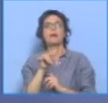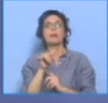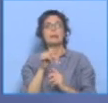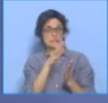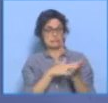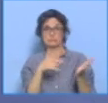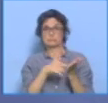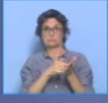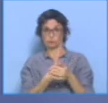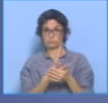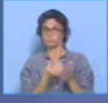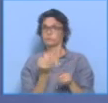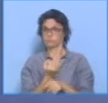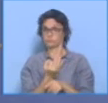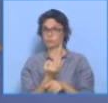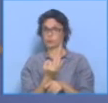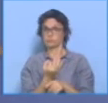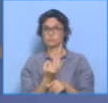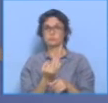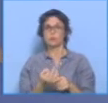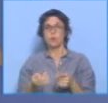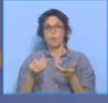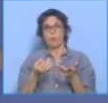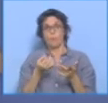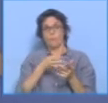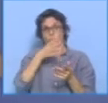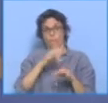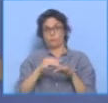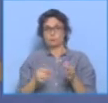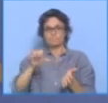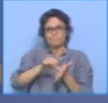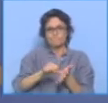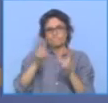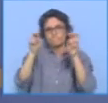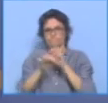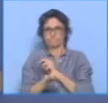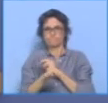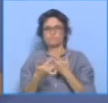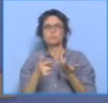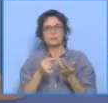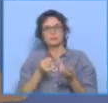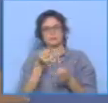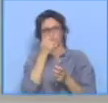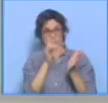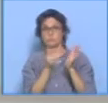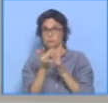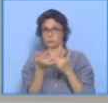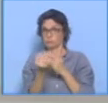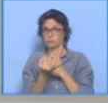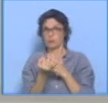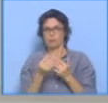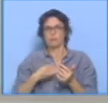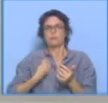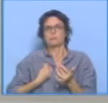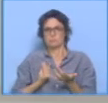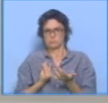Evangelho coloca-nos no centro dessa temática, isto é, da preocupação de Jesus,